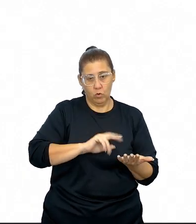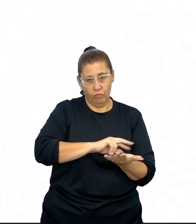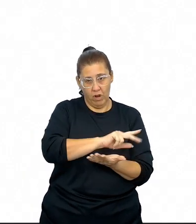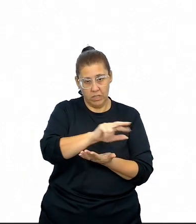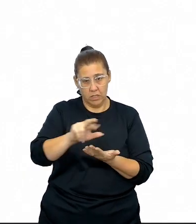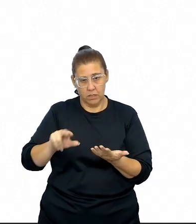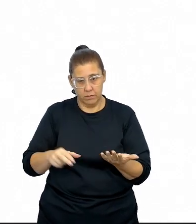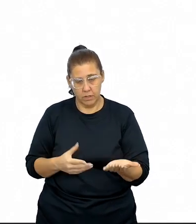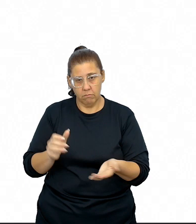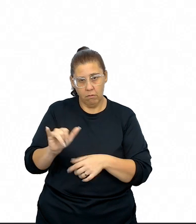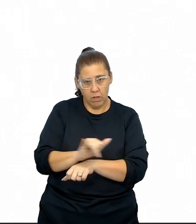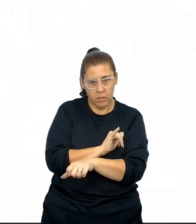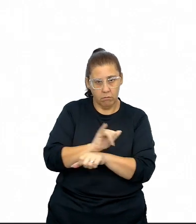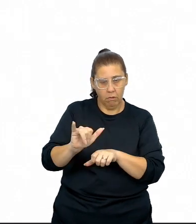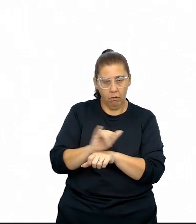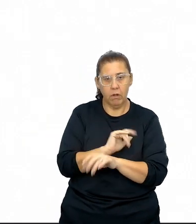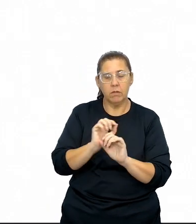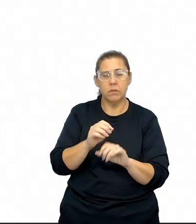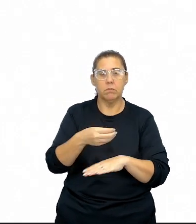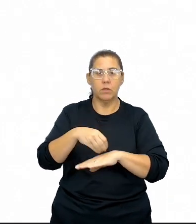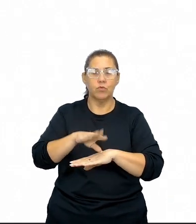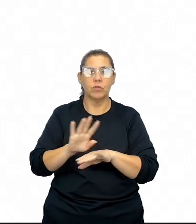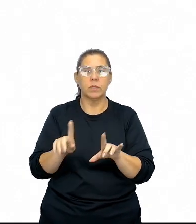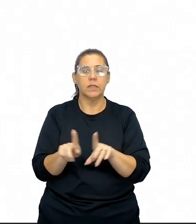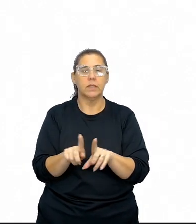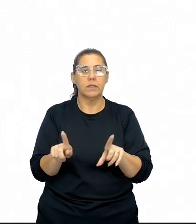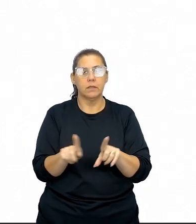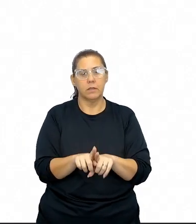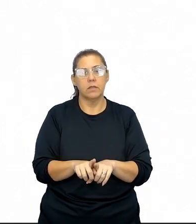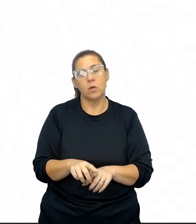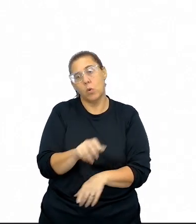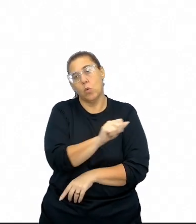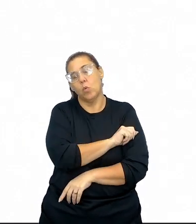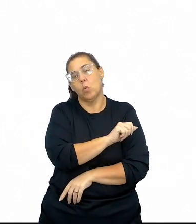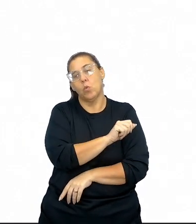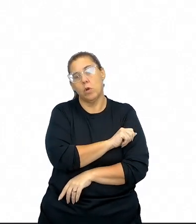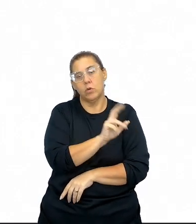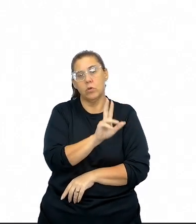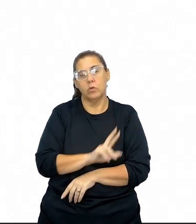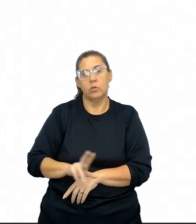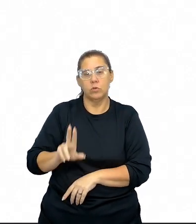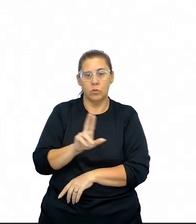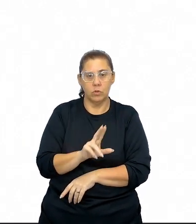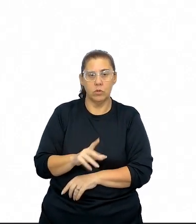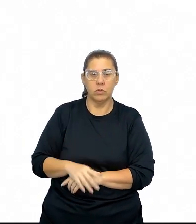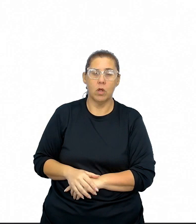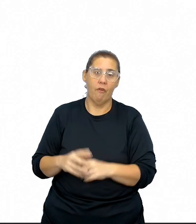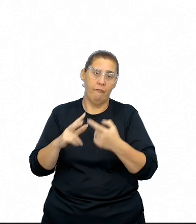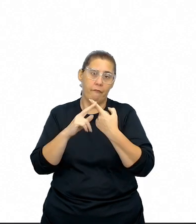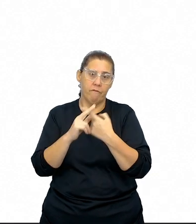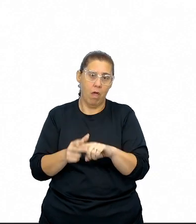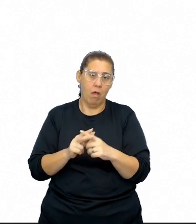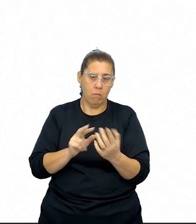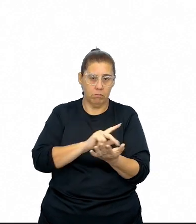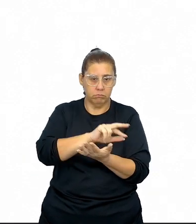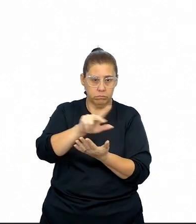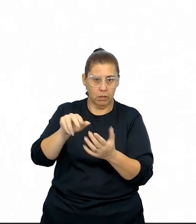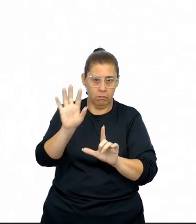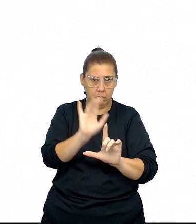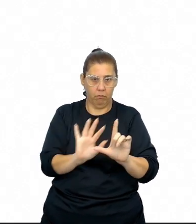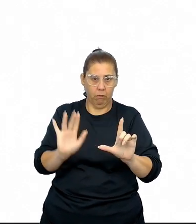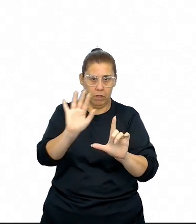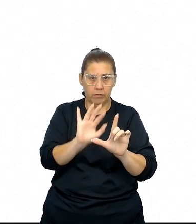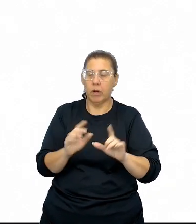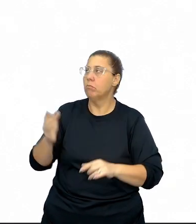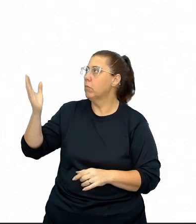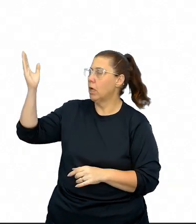diversificar as estratégias, né, nós podemos sugerir que os estudantes utilizem as seguintes ferramentas. Então, olha que legal, né?